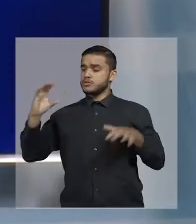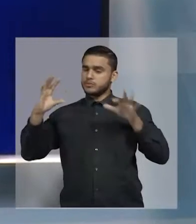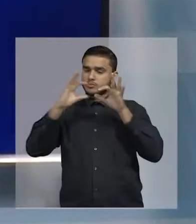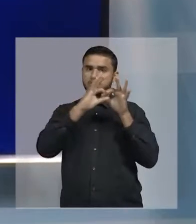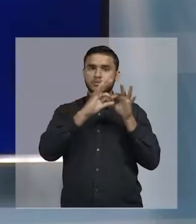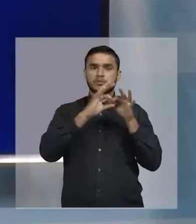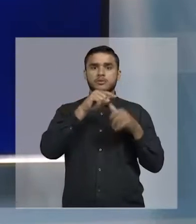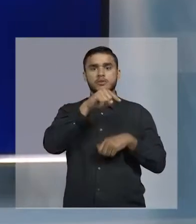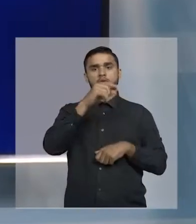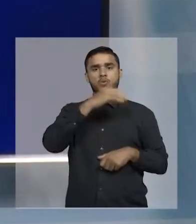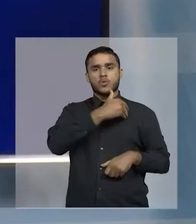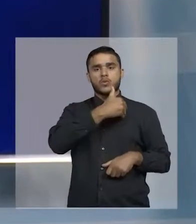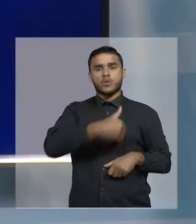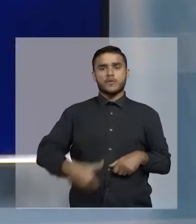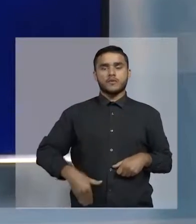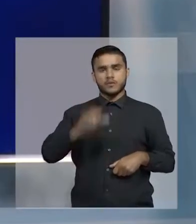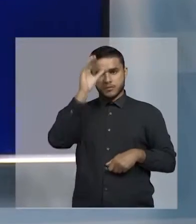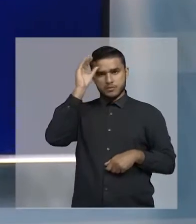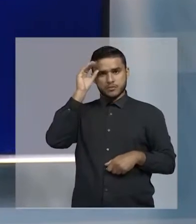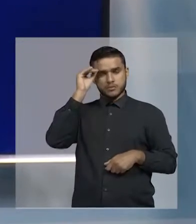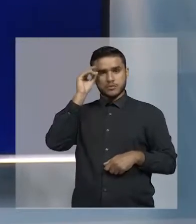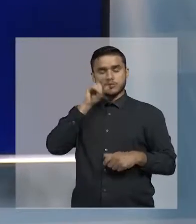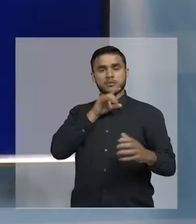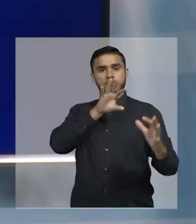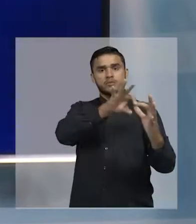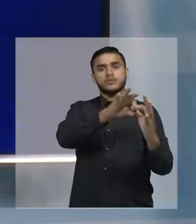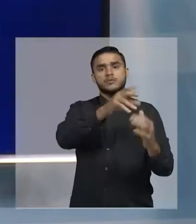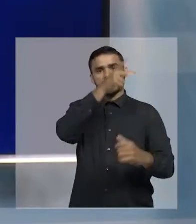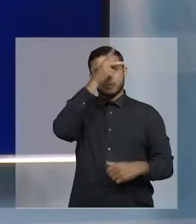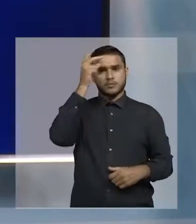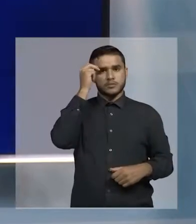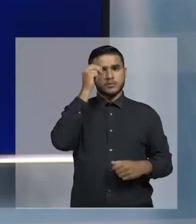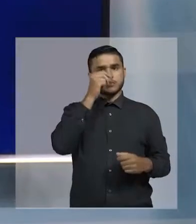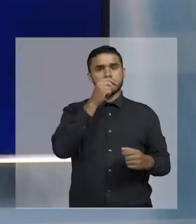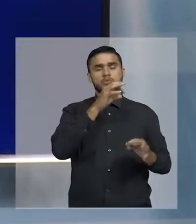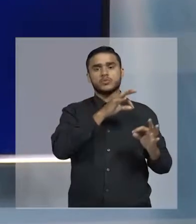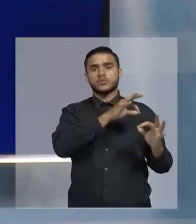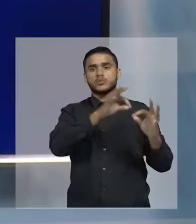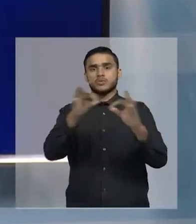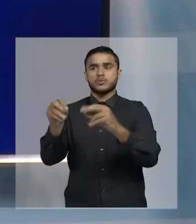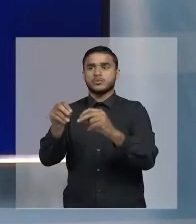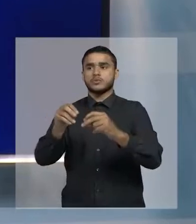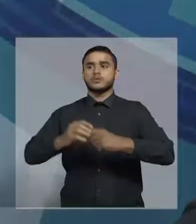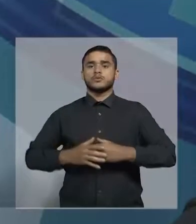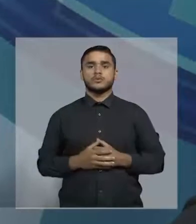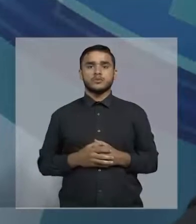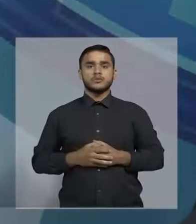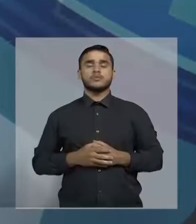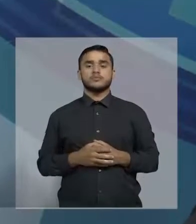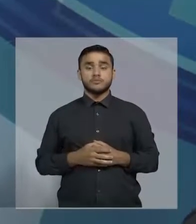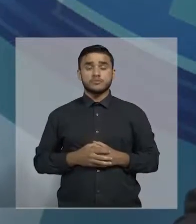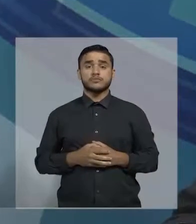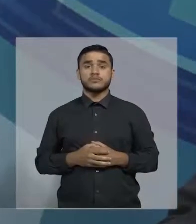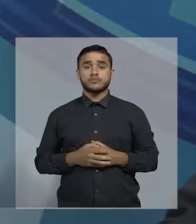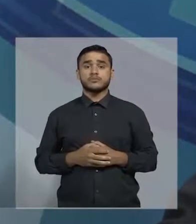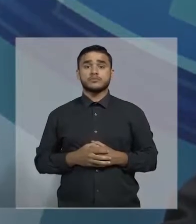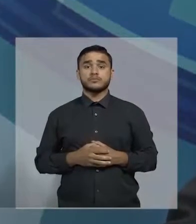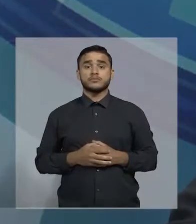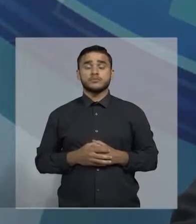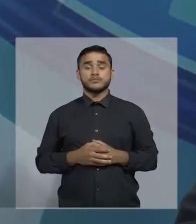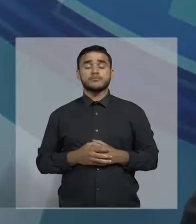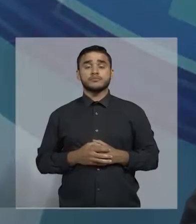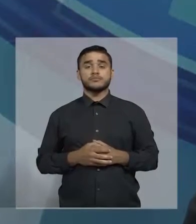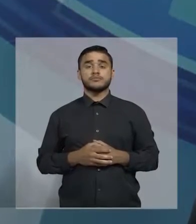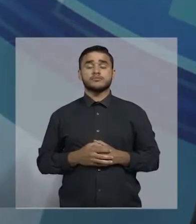e do governador do estado ligado ao Palácio do Palácio Iracema hoje, né? O Palácio Abolição. Então,